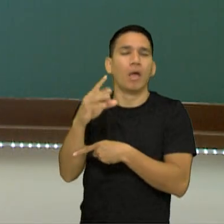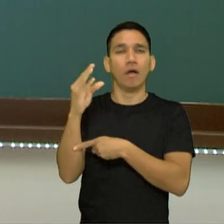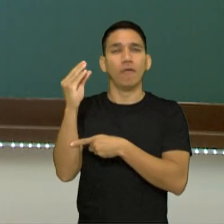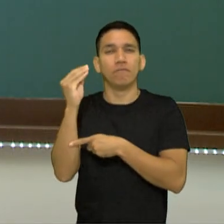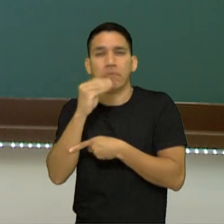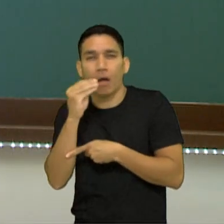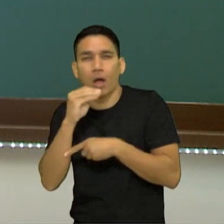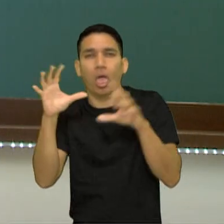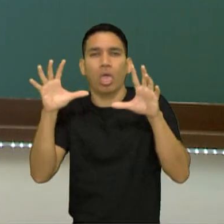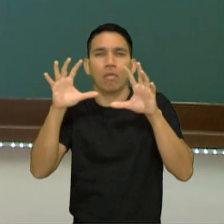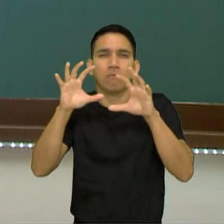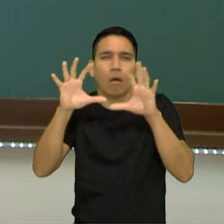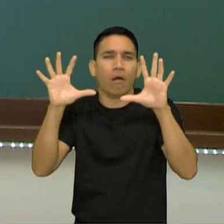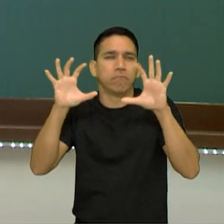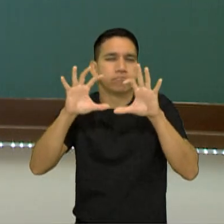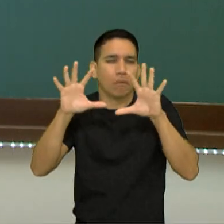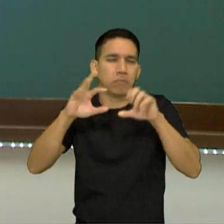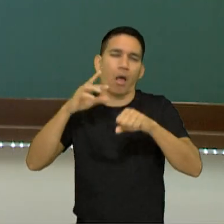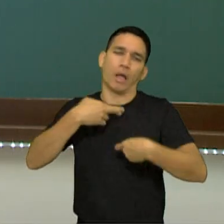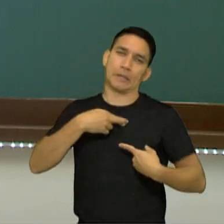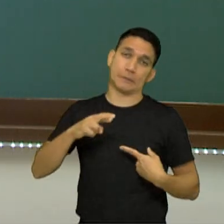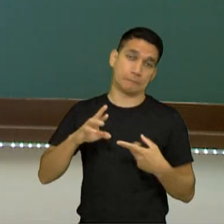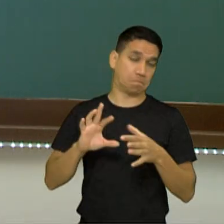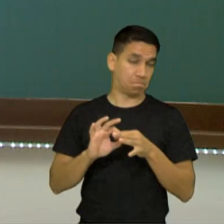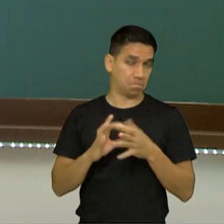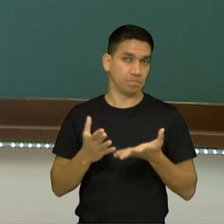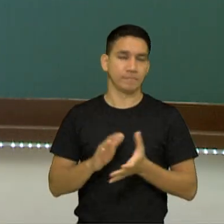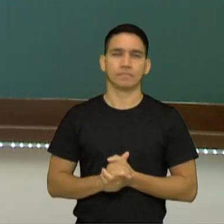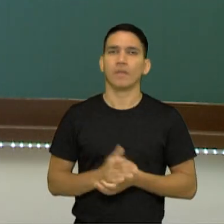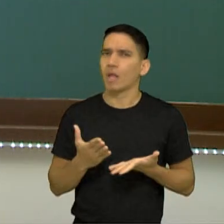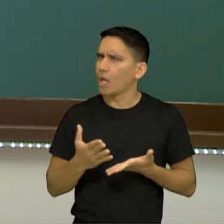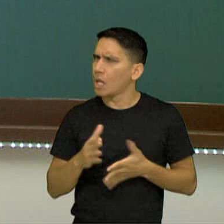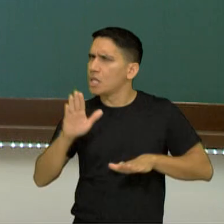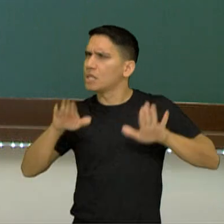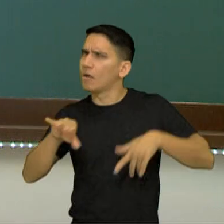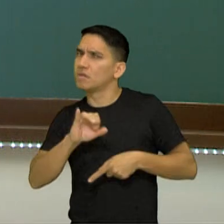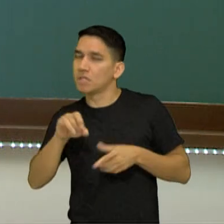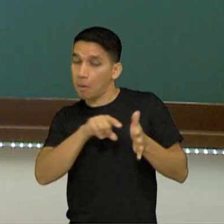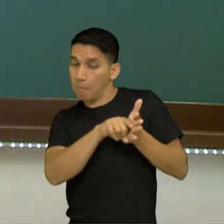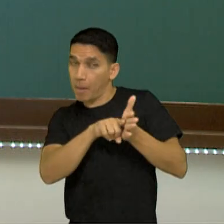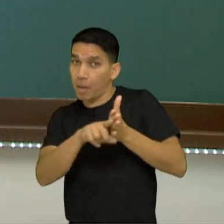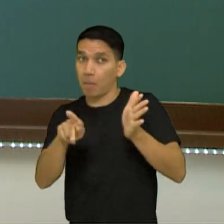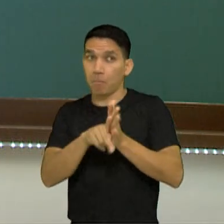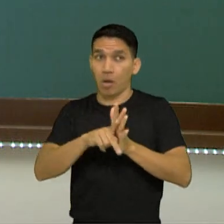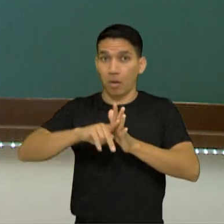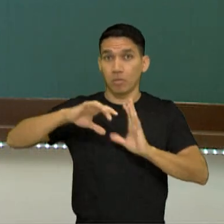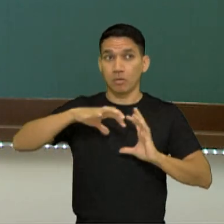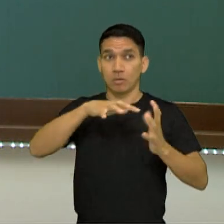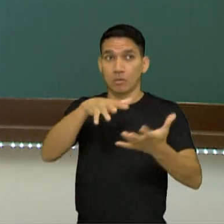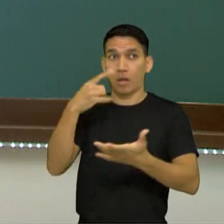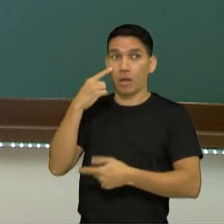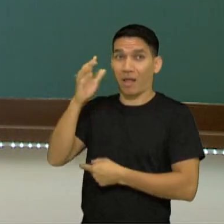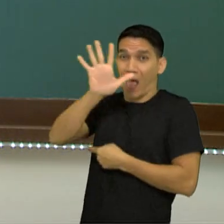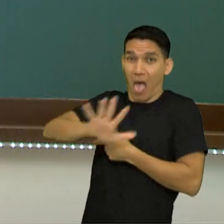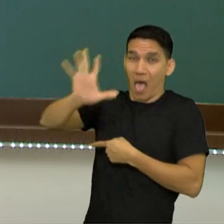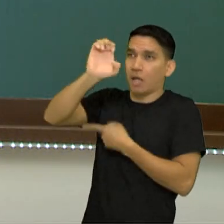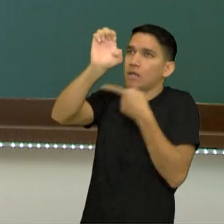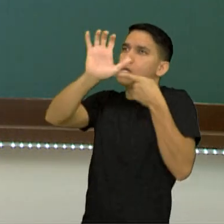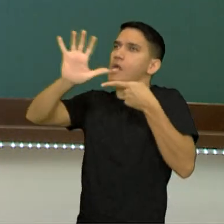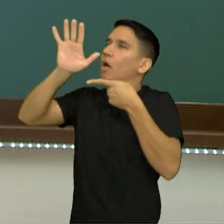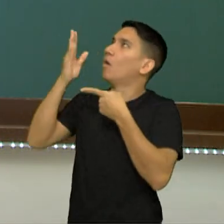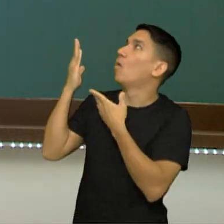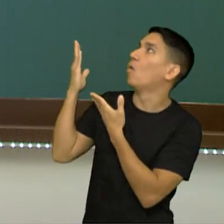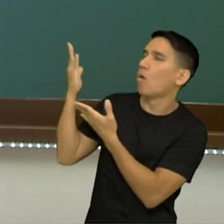regiões, tá bom, pessoal? E provavelmente, se a gente fizesse essa pesquisa no mapa desta região aqui da